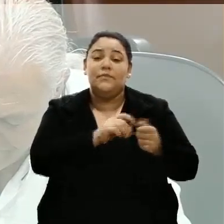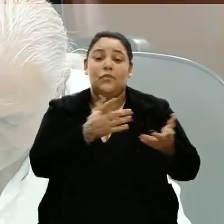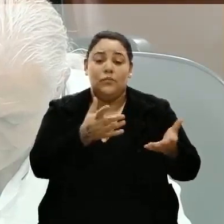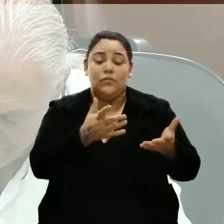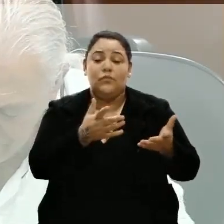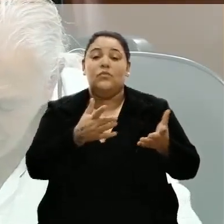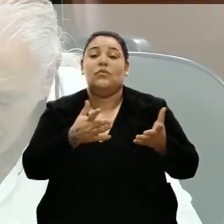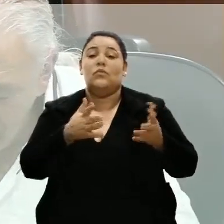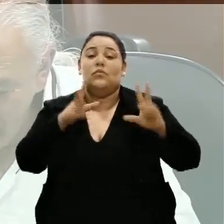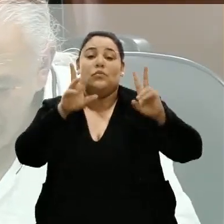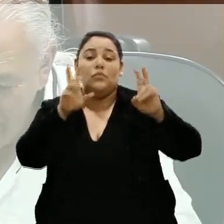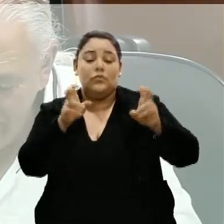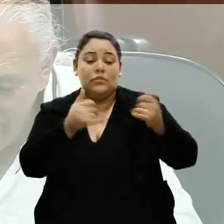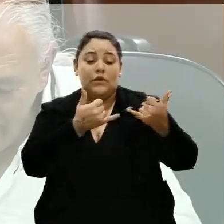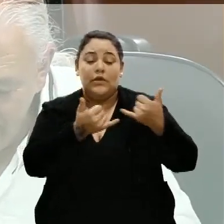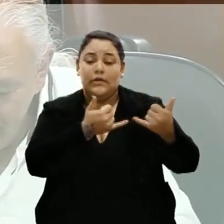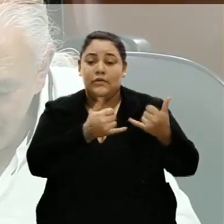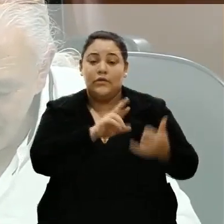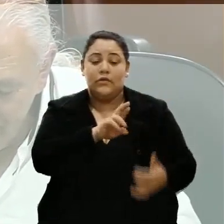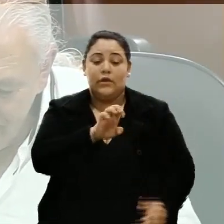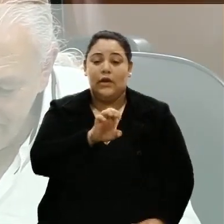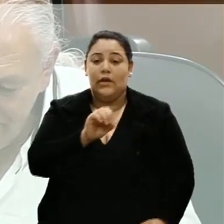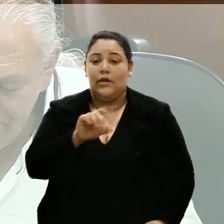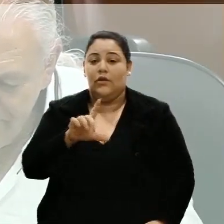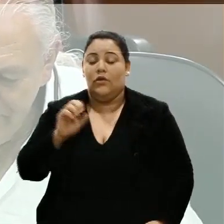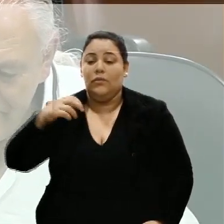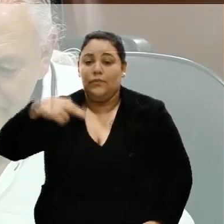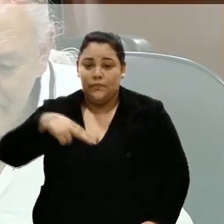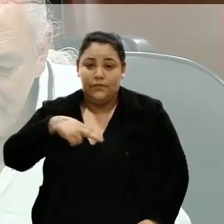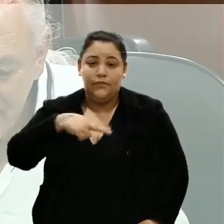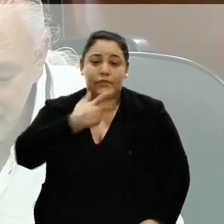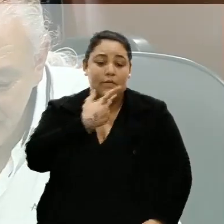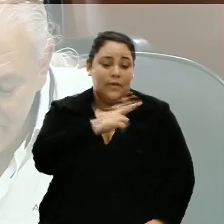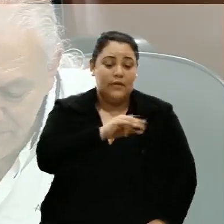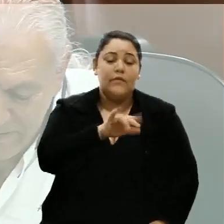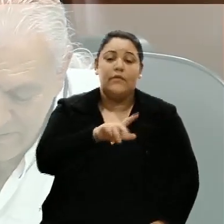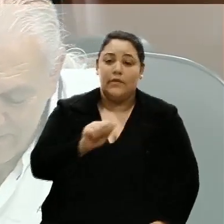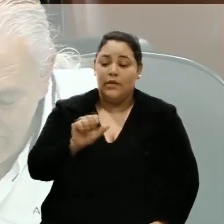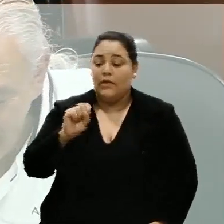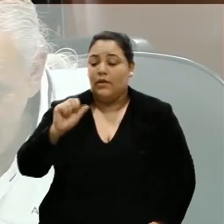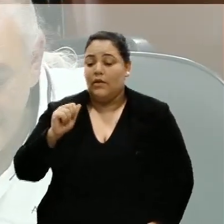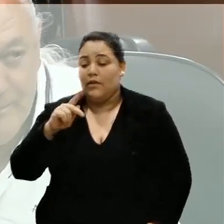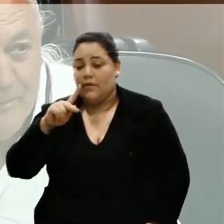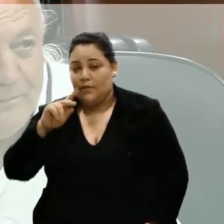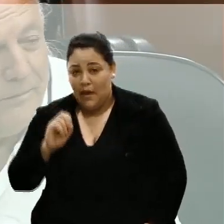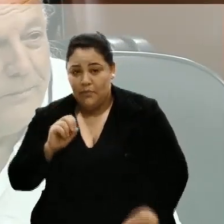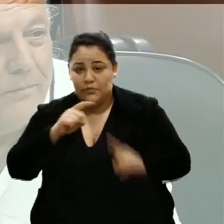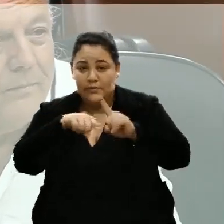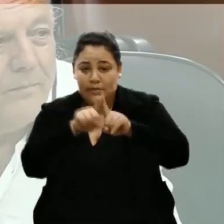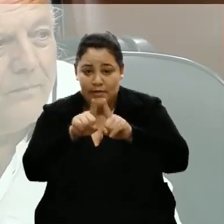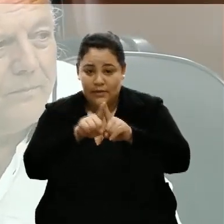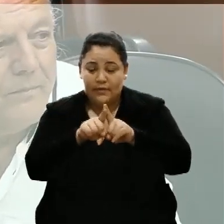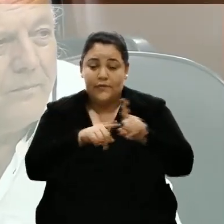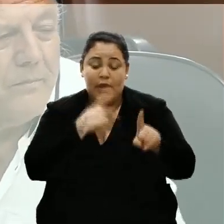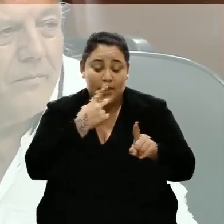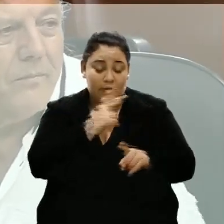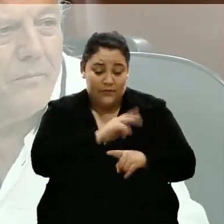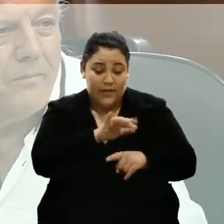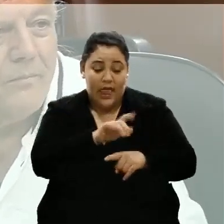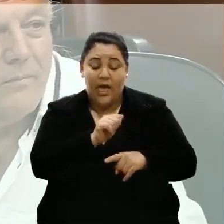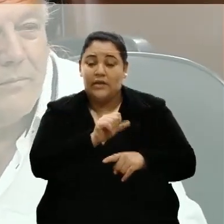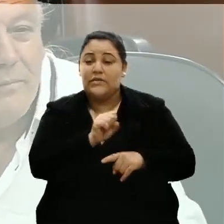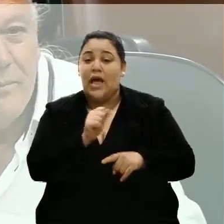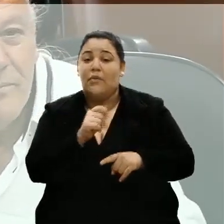lá do Chamichunga, imagina Vila Sapo. As pessoas já são estigmatizadas por Vila Sapo. Quando tu fala em Vila Sapo, tu vai pensar o